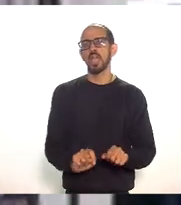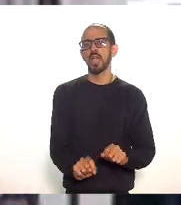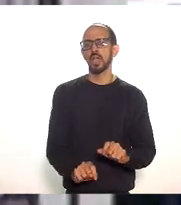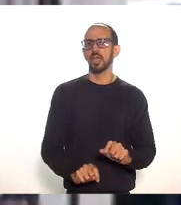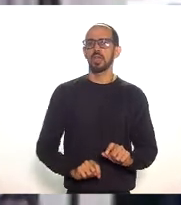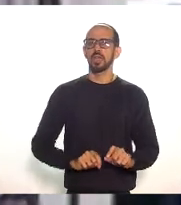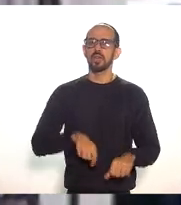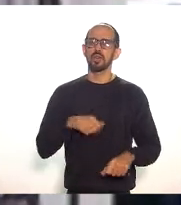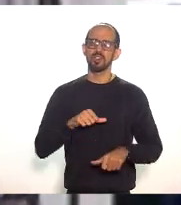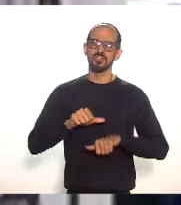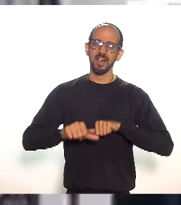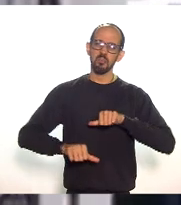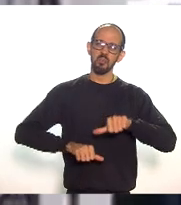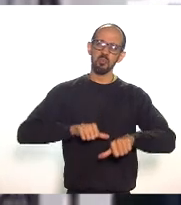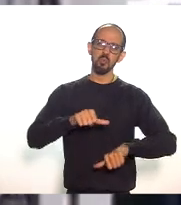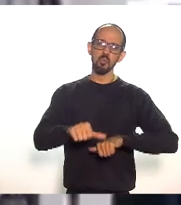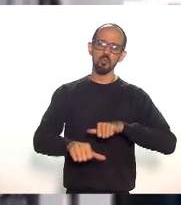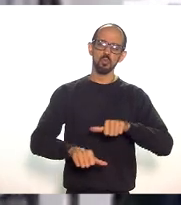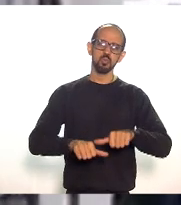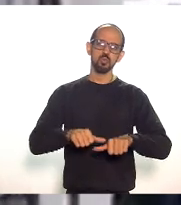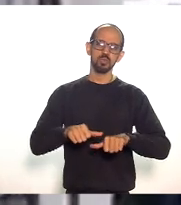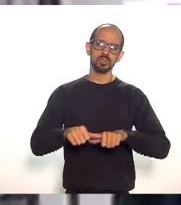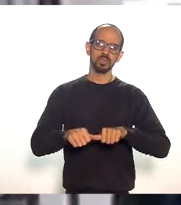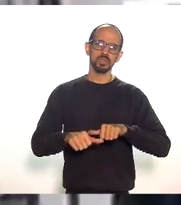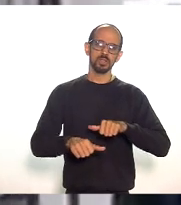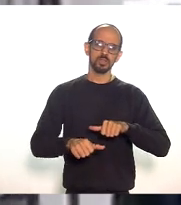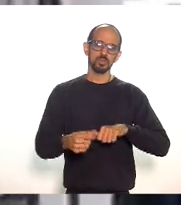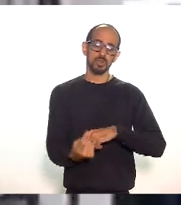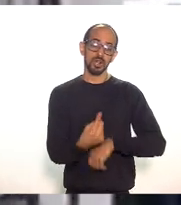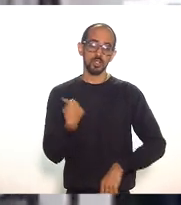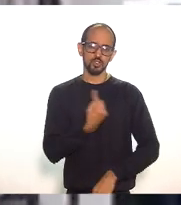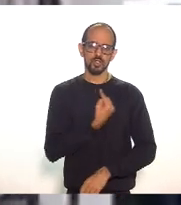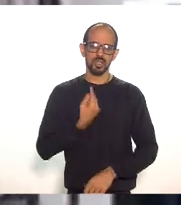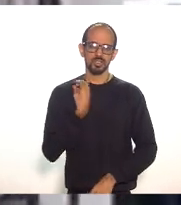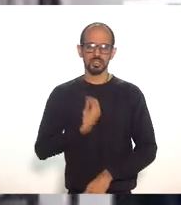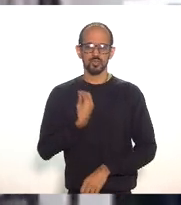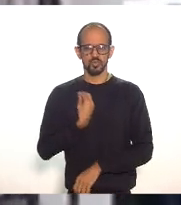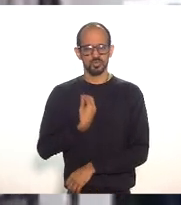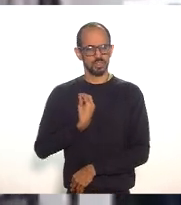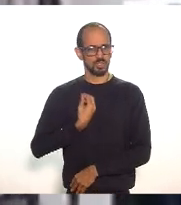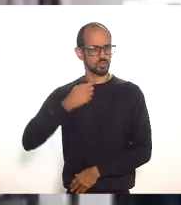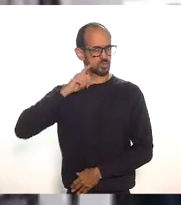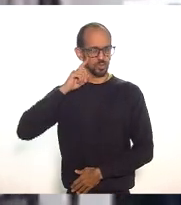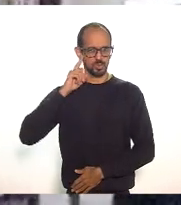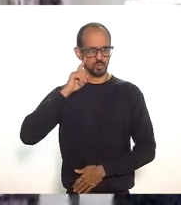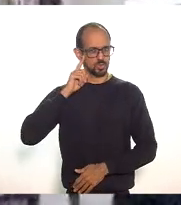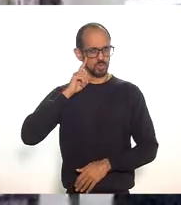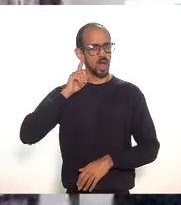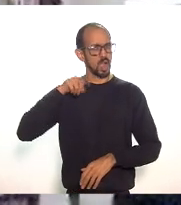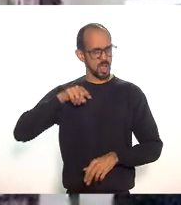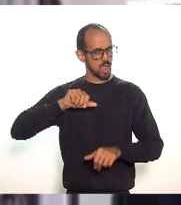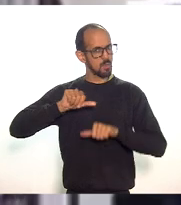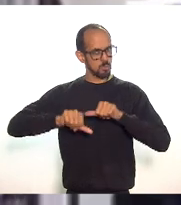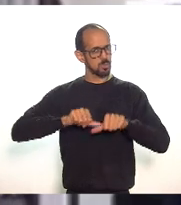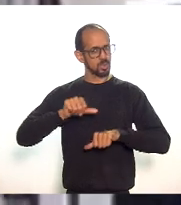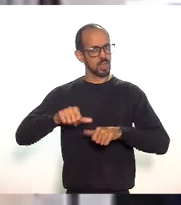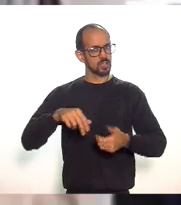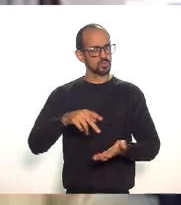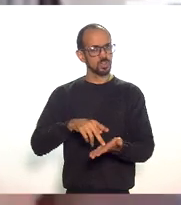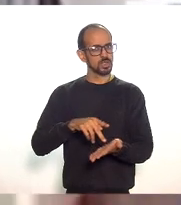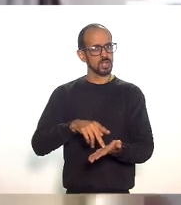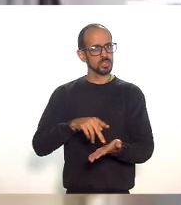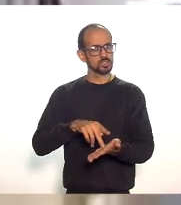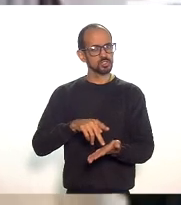mudanças expressivas nas nossas vidas, no dia a dia. É mudar